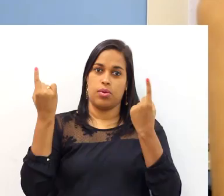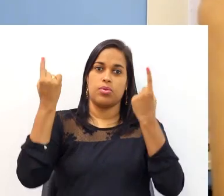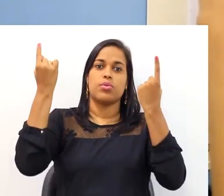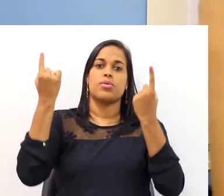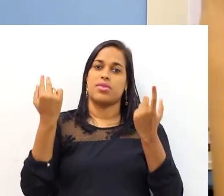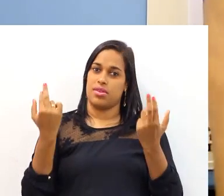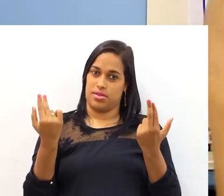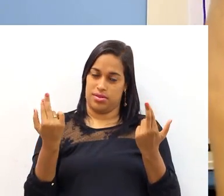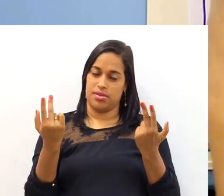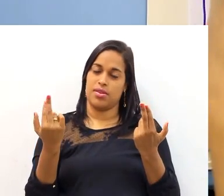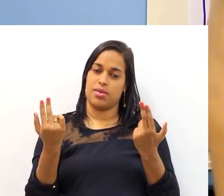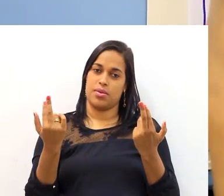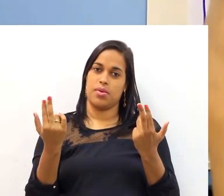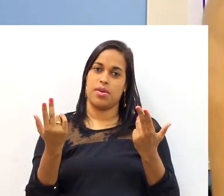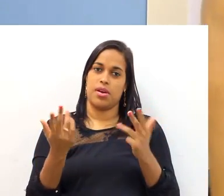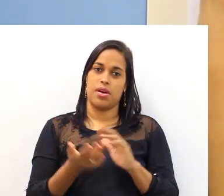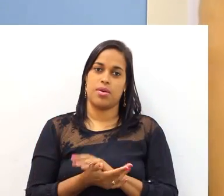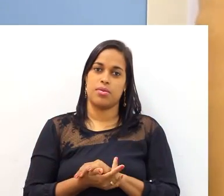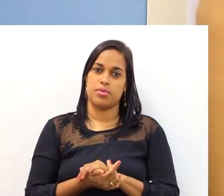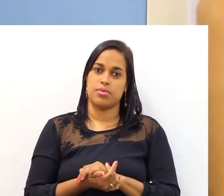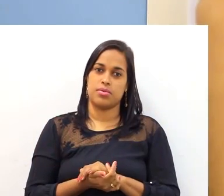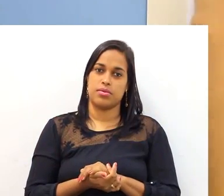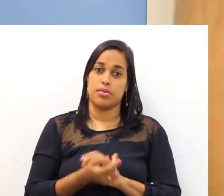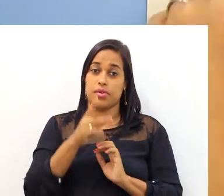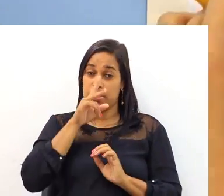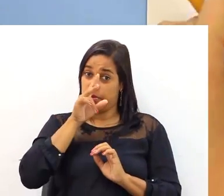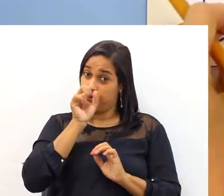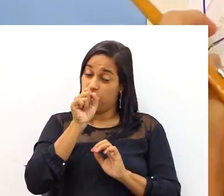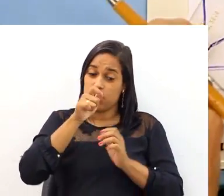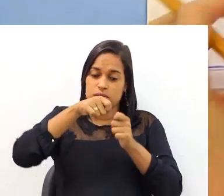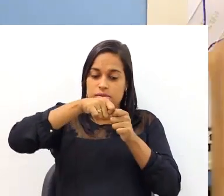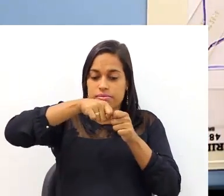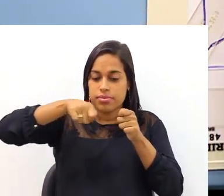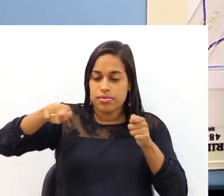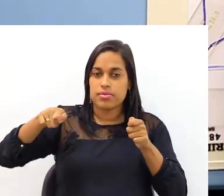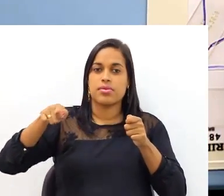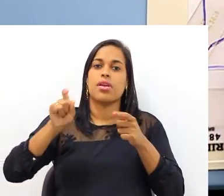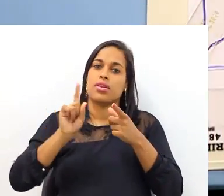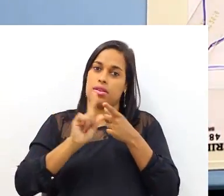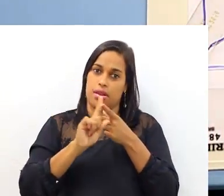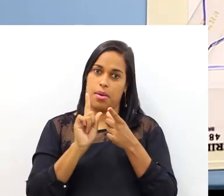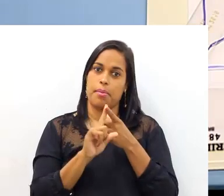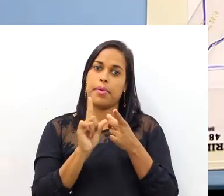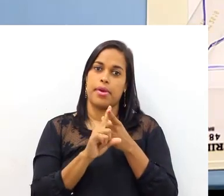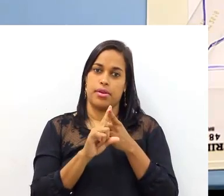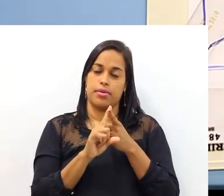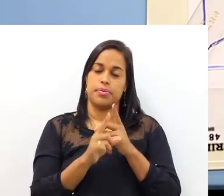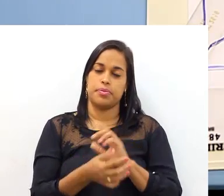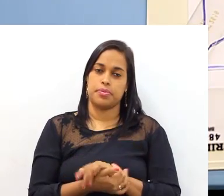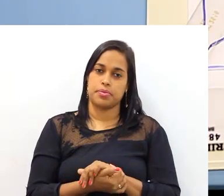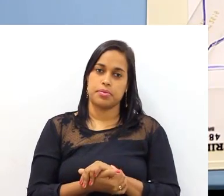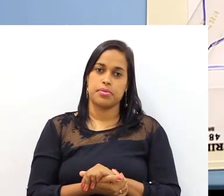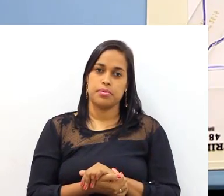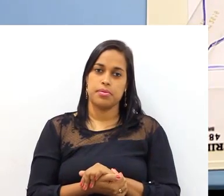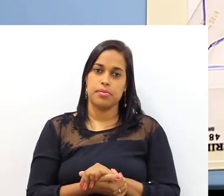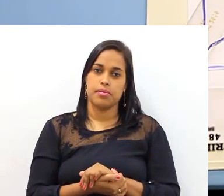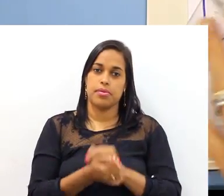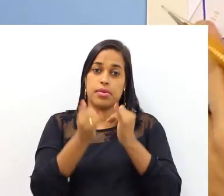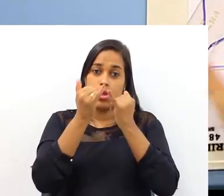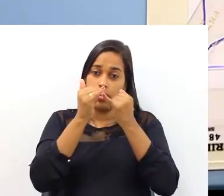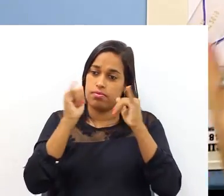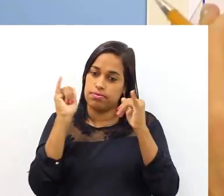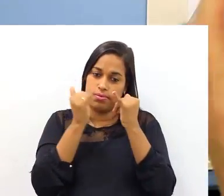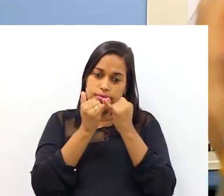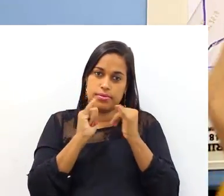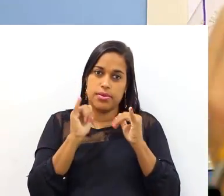alturas. Vou até fazer um pouco mais forte, tá? Você pode fazer mais fininho. Eu tô fazendo tudo aqui com linhas mais